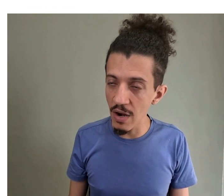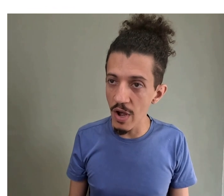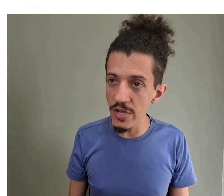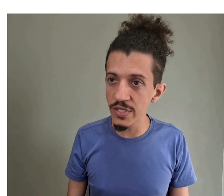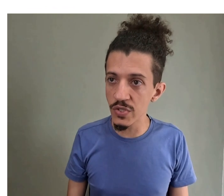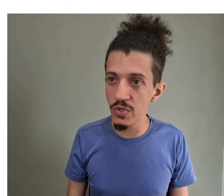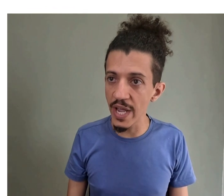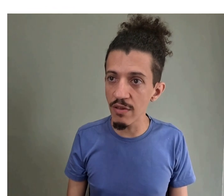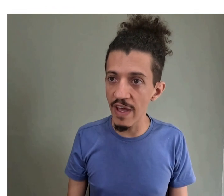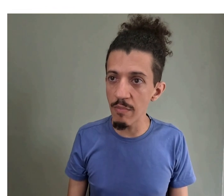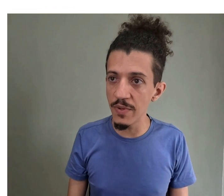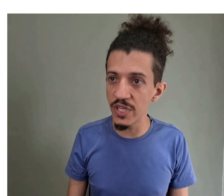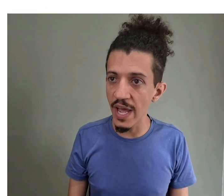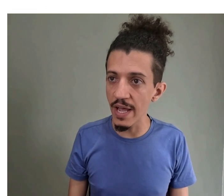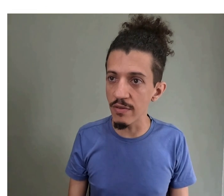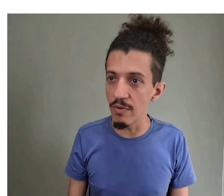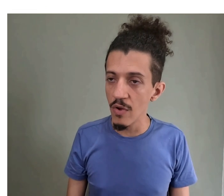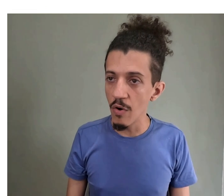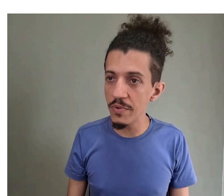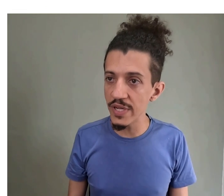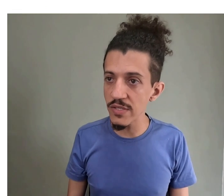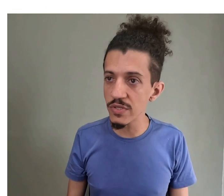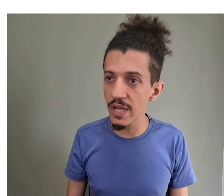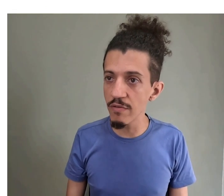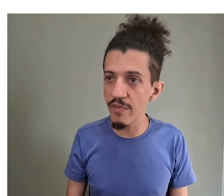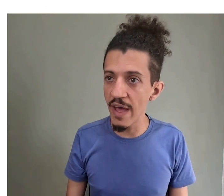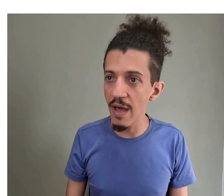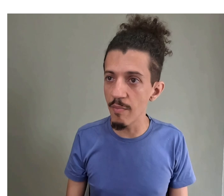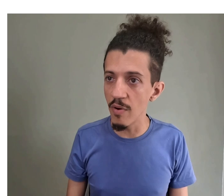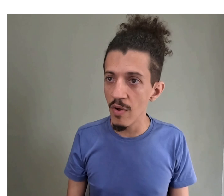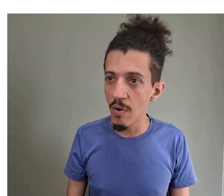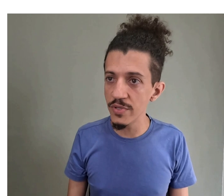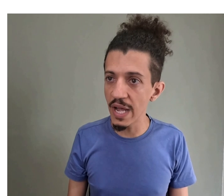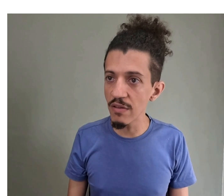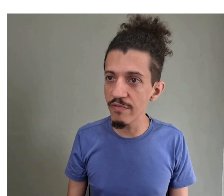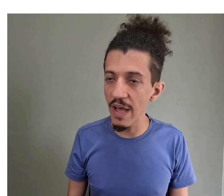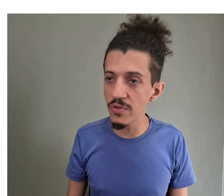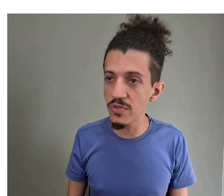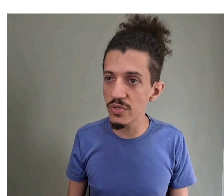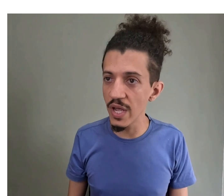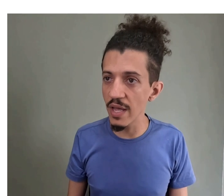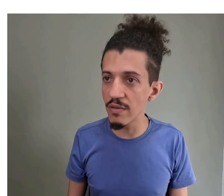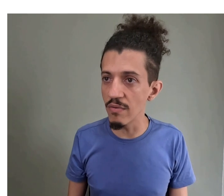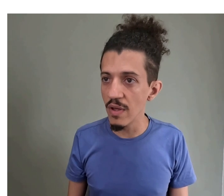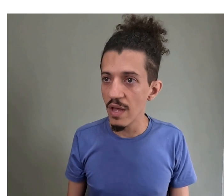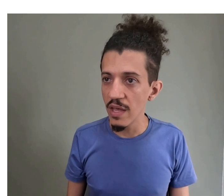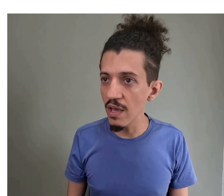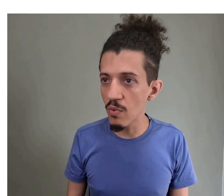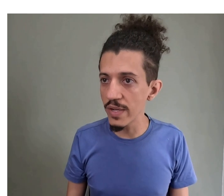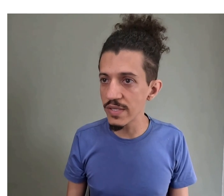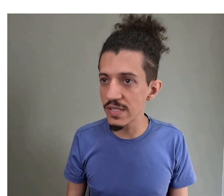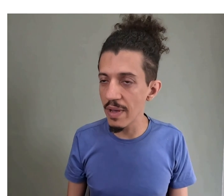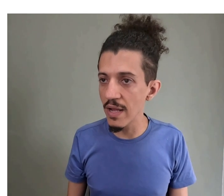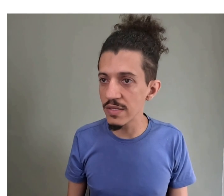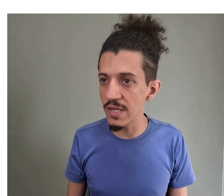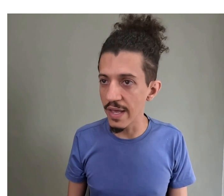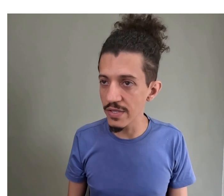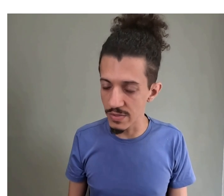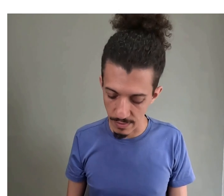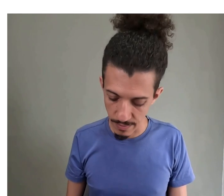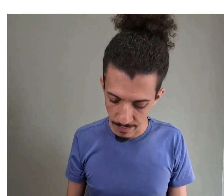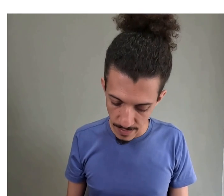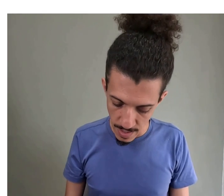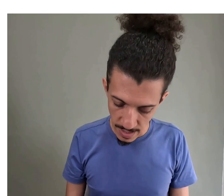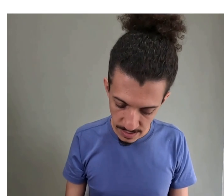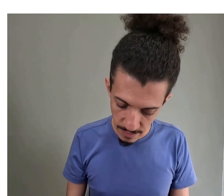aquela lógica de sujeito, verbo, objeto, objeto, sujeito, verbo, objeto, verbo, sujeito e coisas semelhantes a